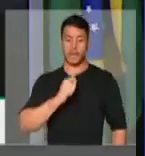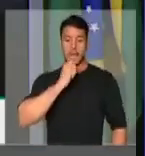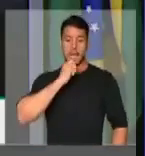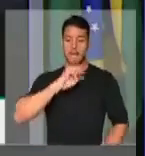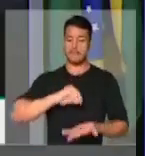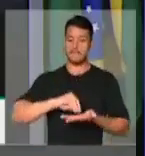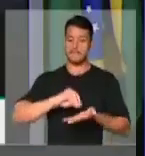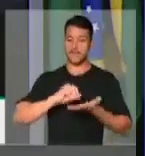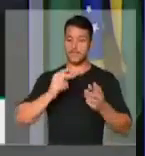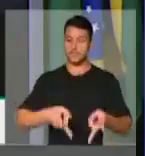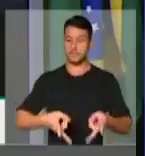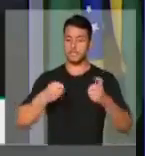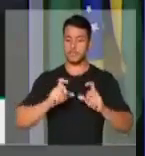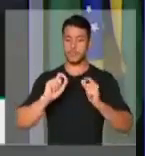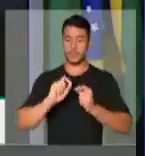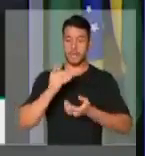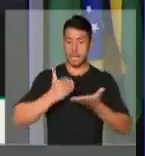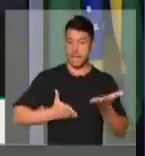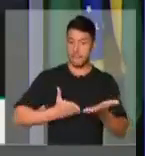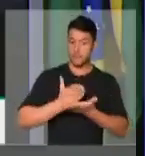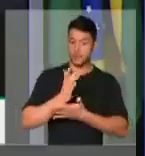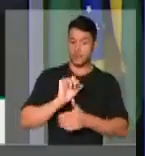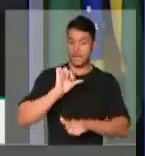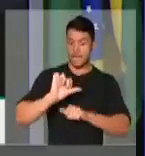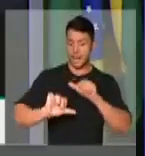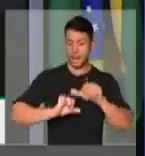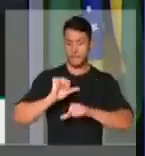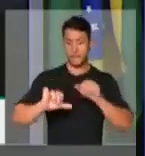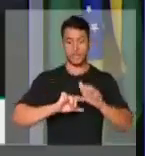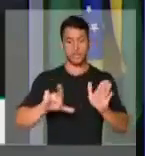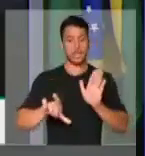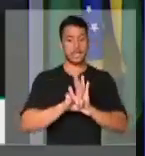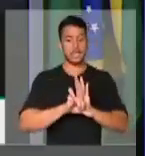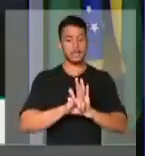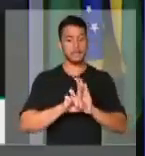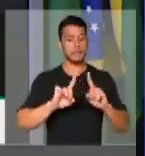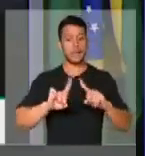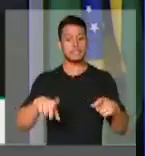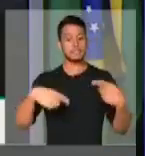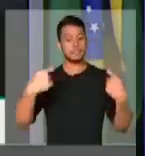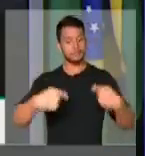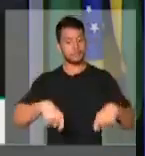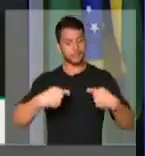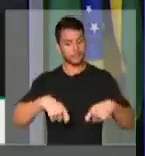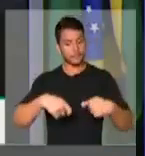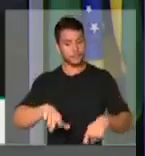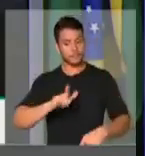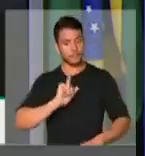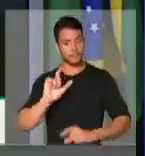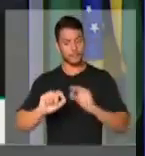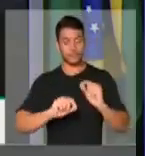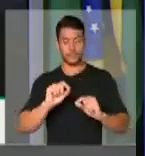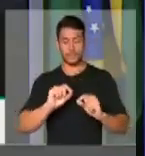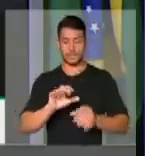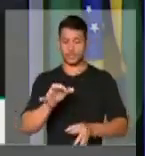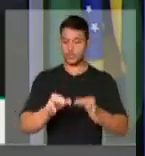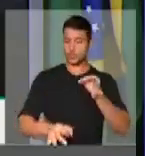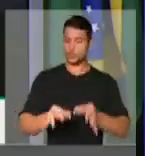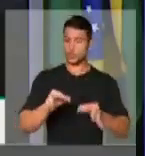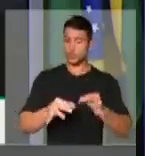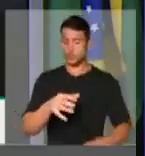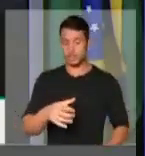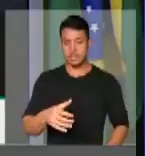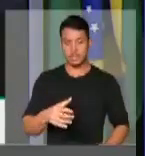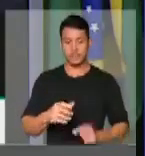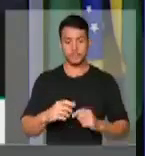pelo Congresso Nacional depende do convencimento dos parlamentares com relação à justiça das novas fórmulas